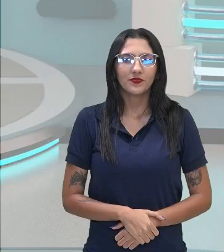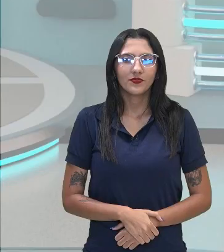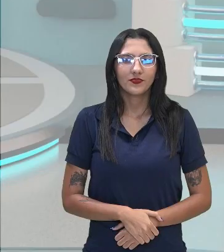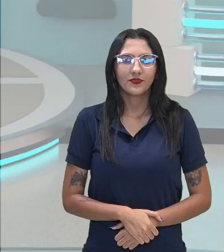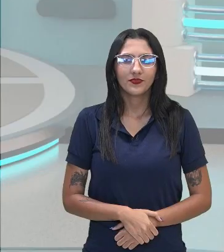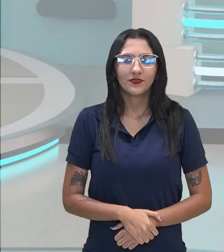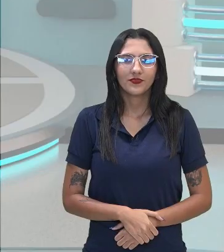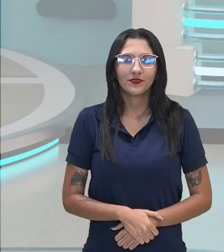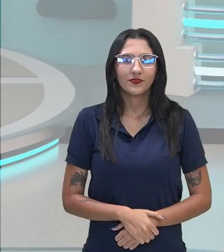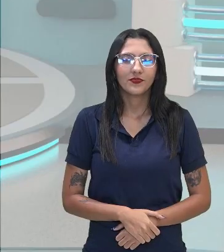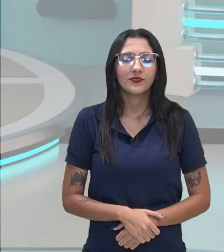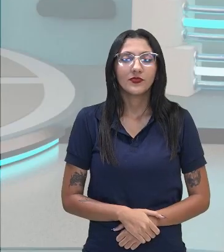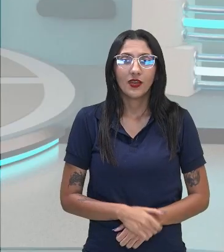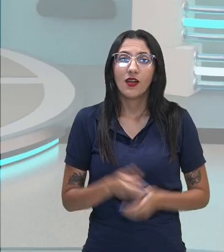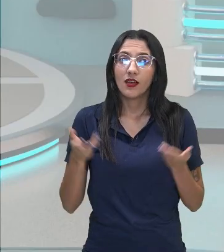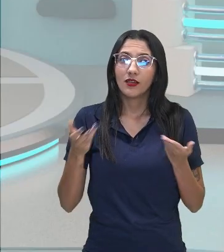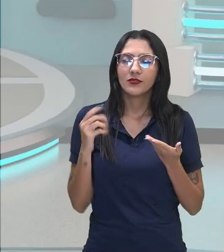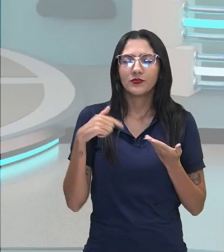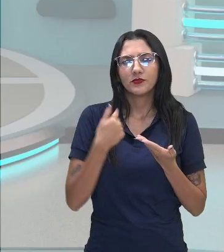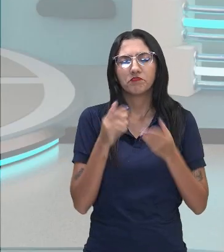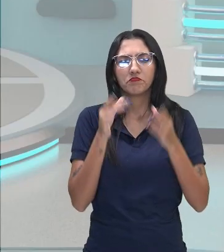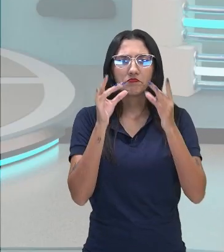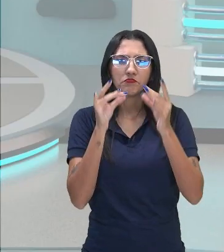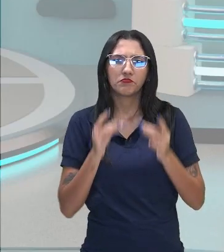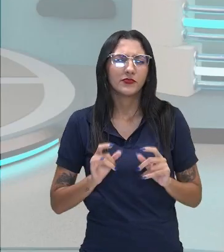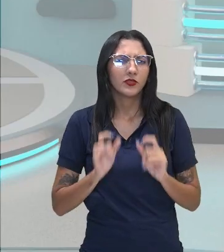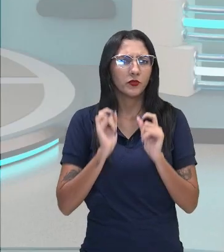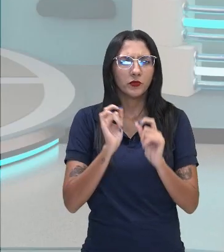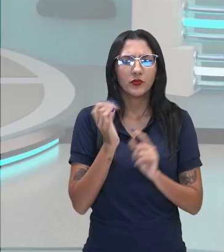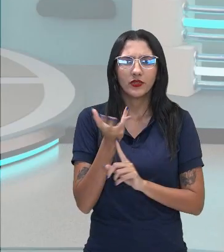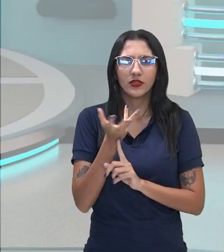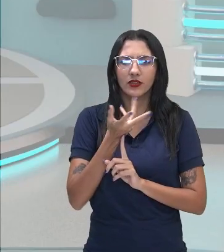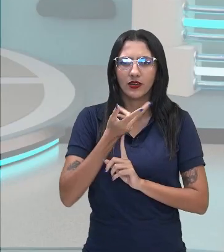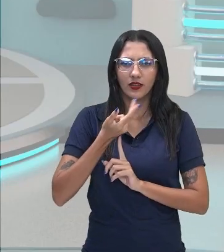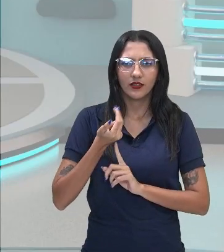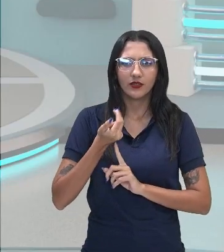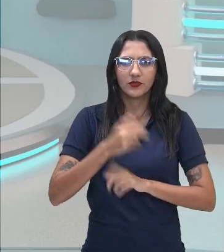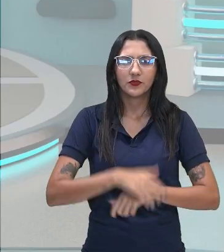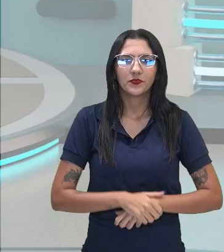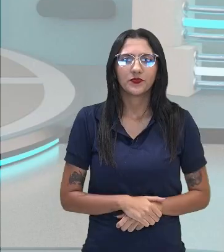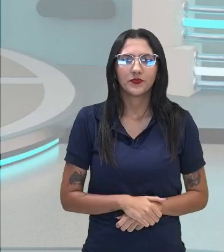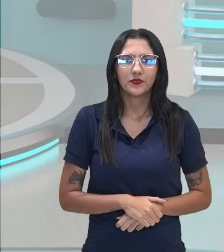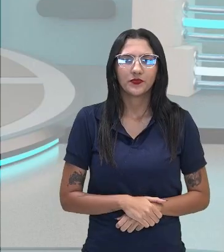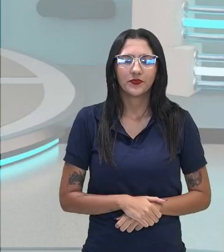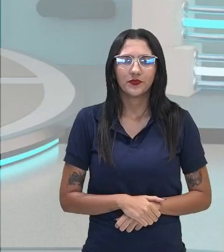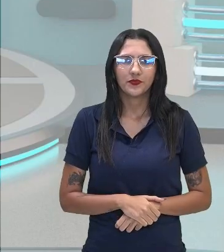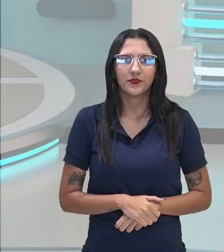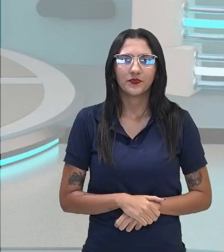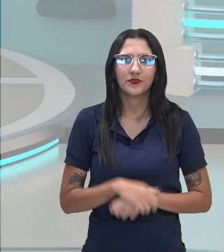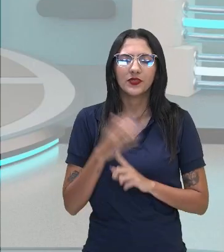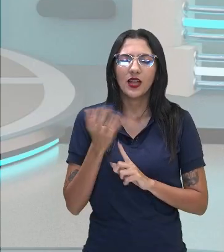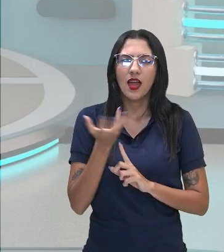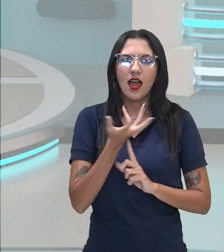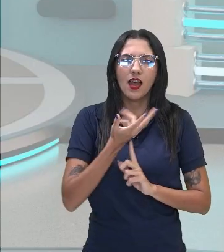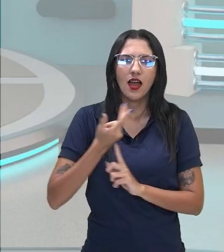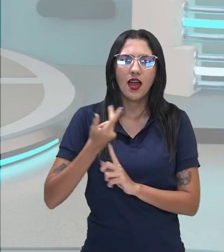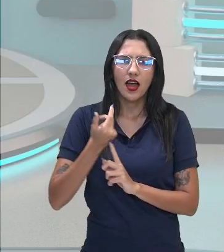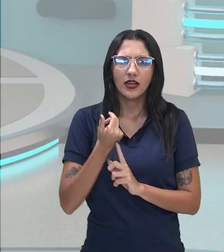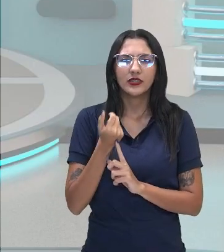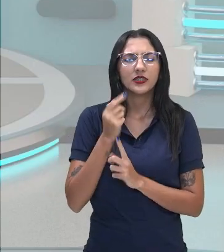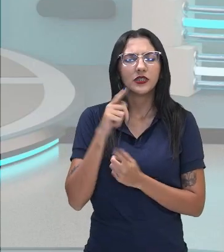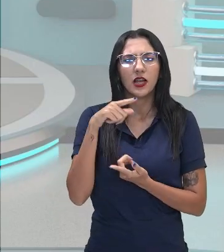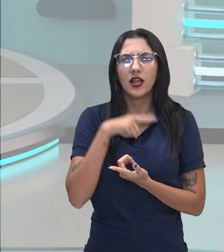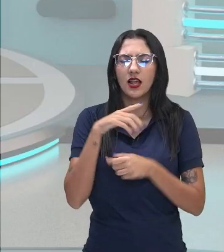Então, vamos falar um pouco o que é a arte. Então, a arte, ela é muito